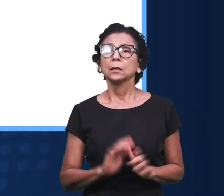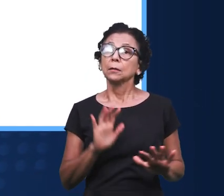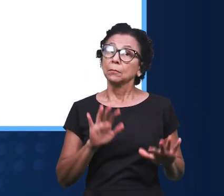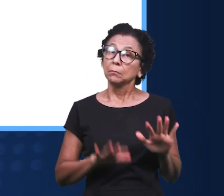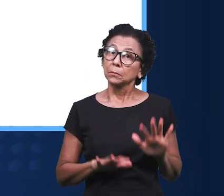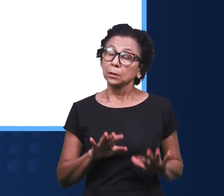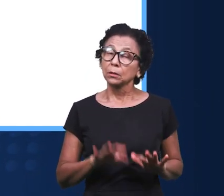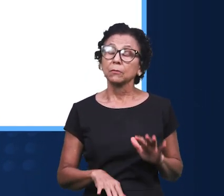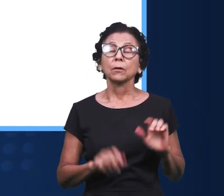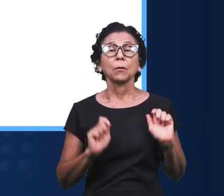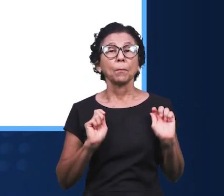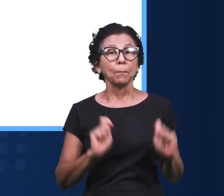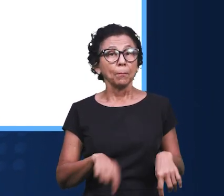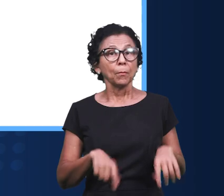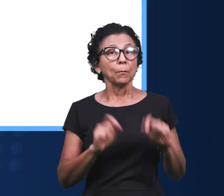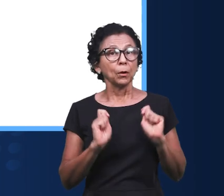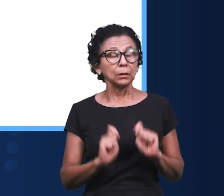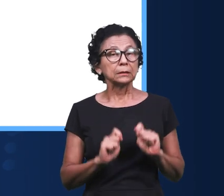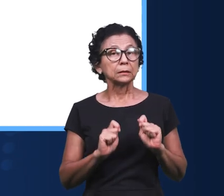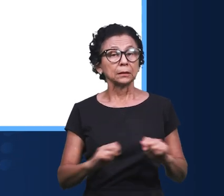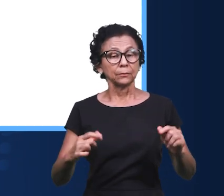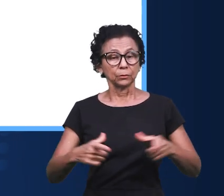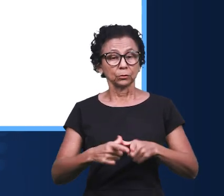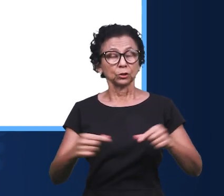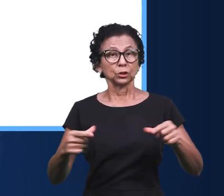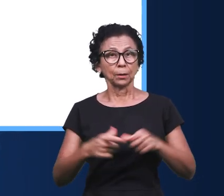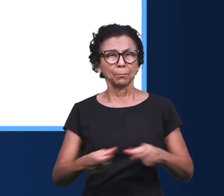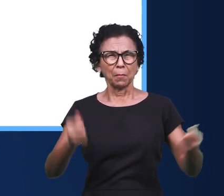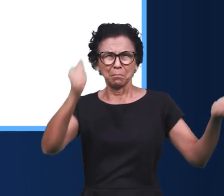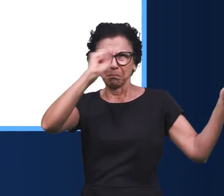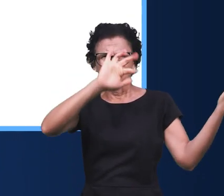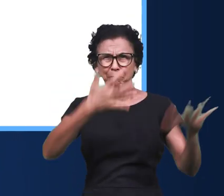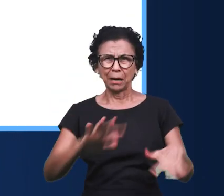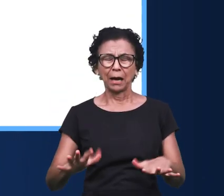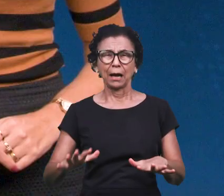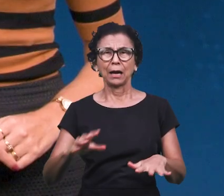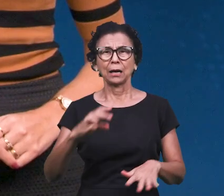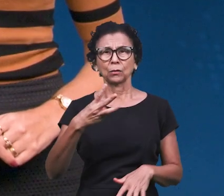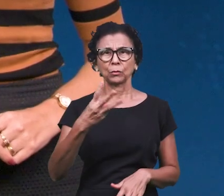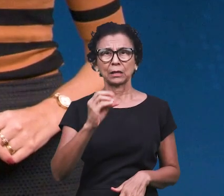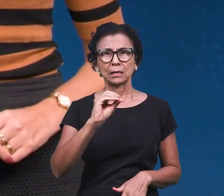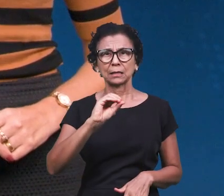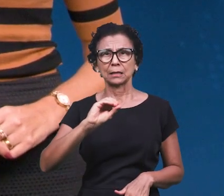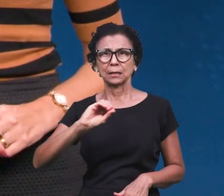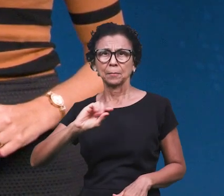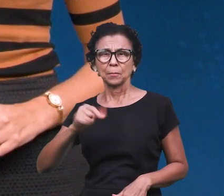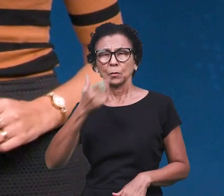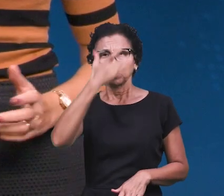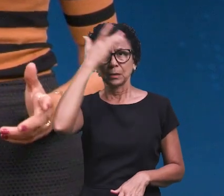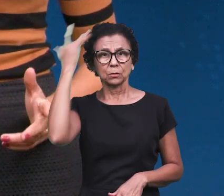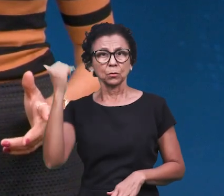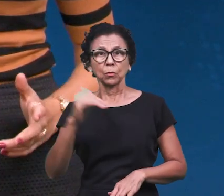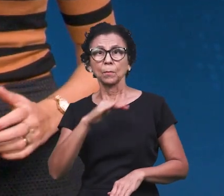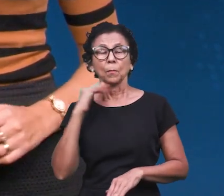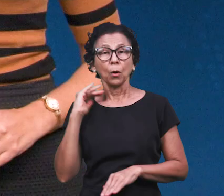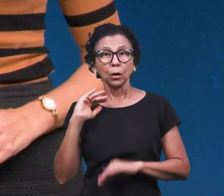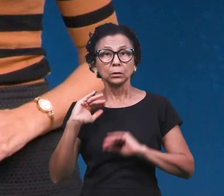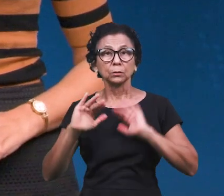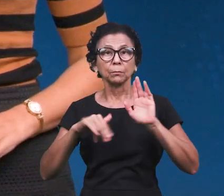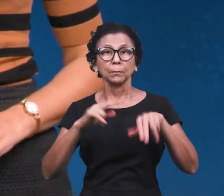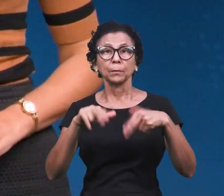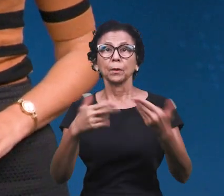a passar por um mega terremoto, com morte de 300.000 pessoas. Talvez você esteja assustado